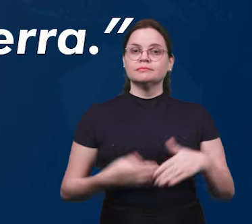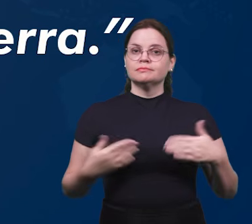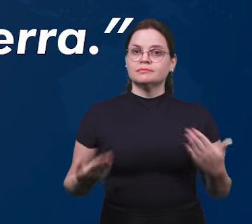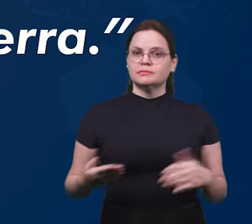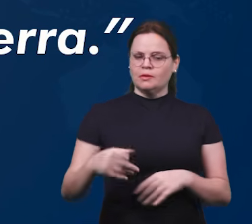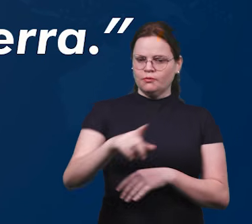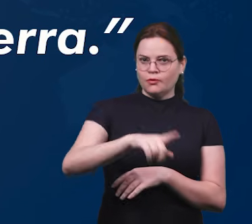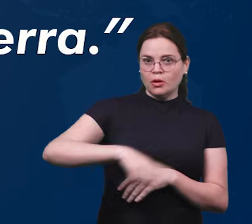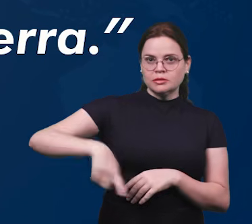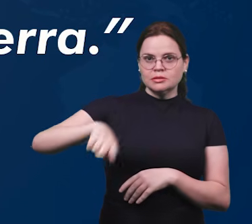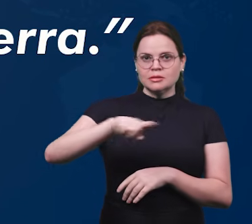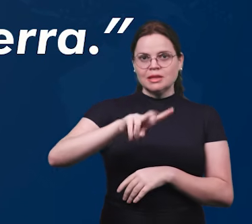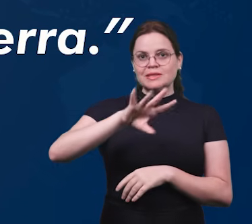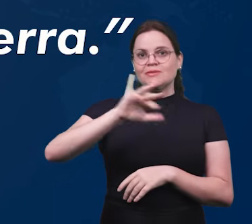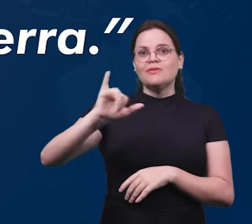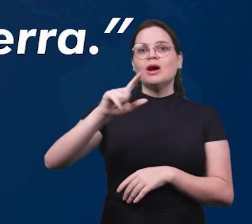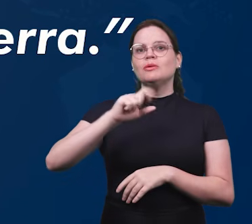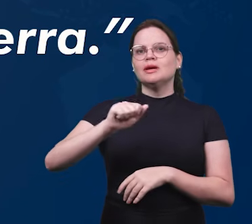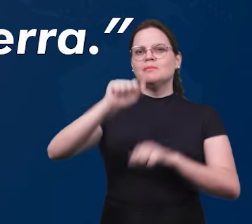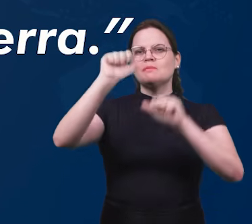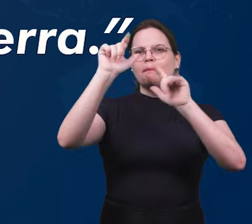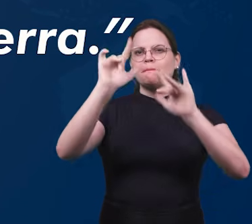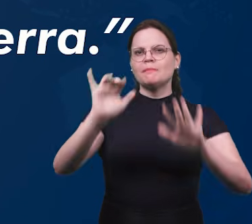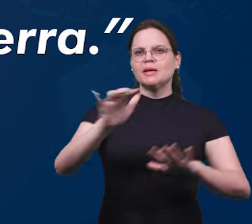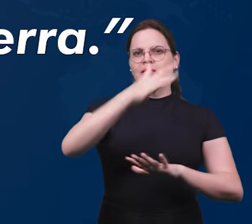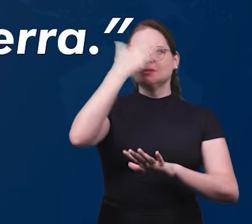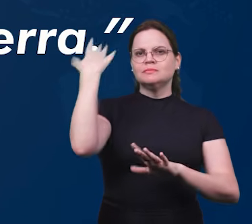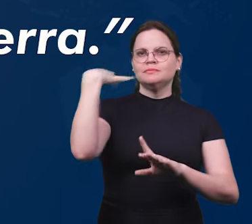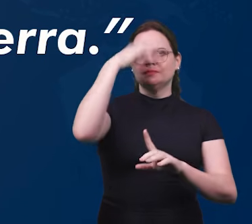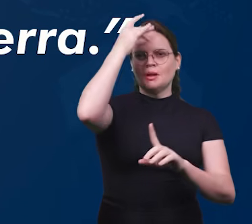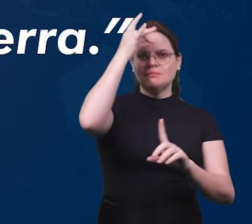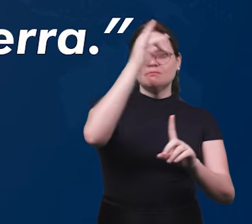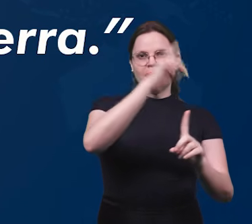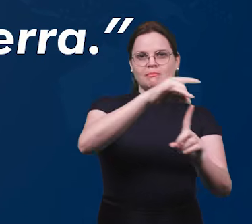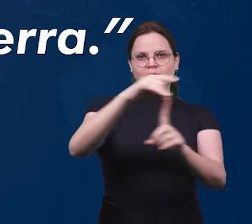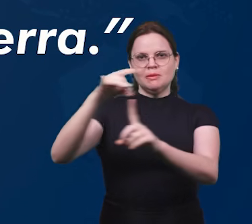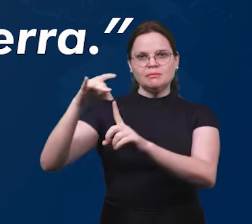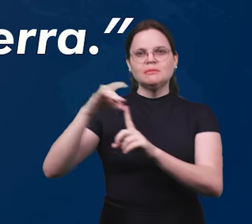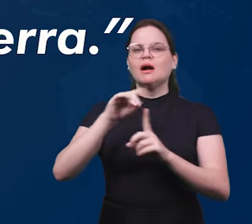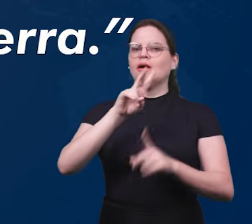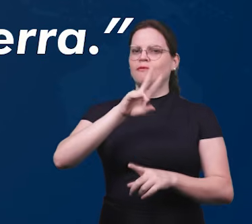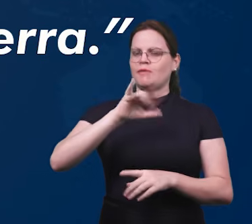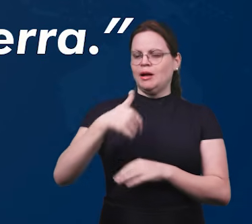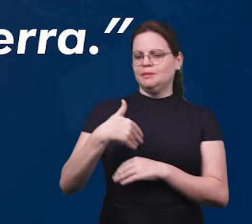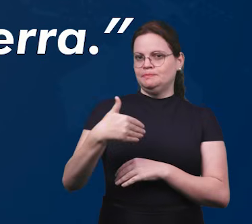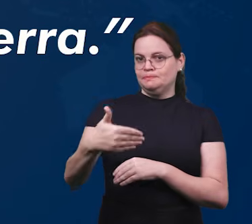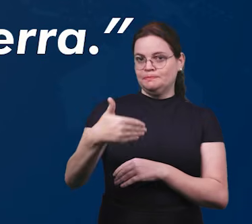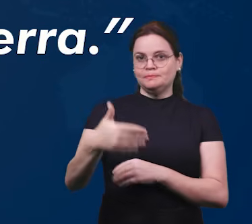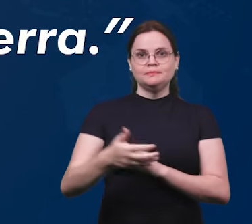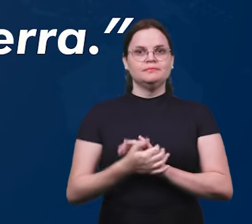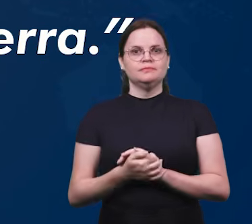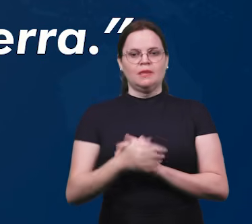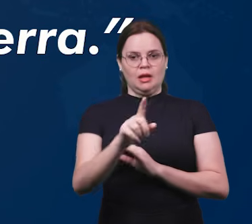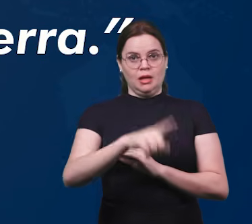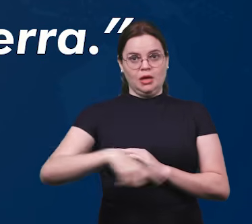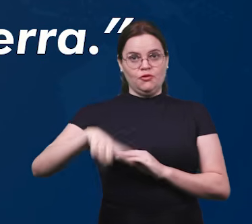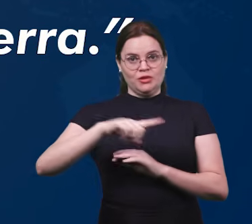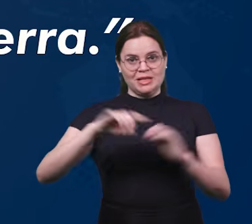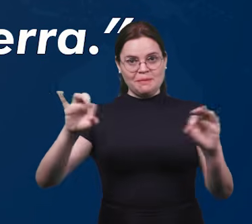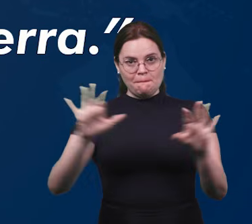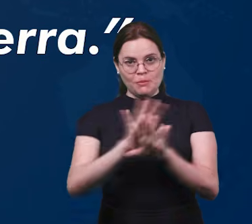Mas recebereis a virtude do Espírito Santo que há de vir sobre vós. E